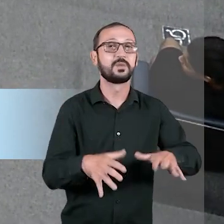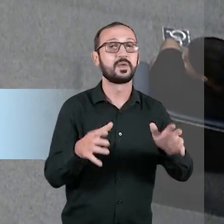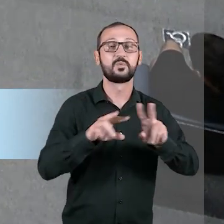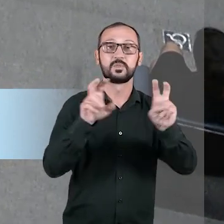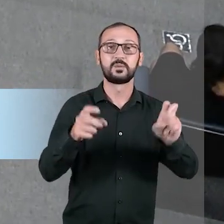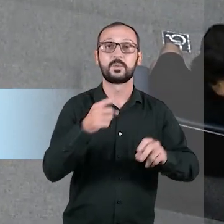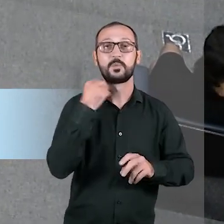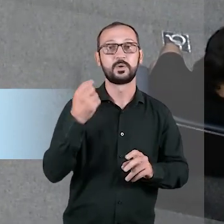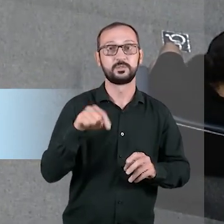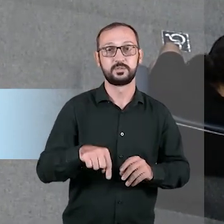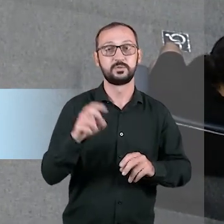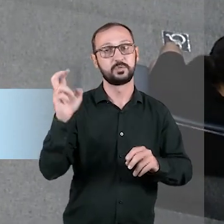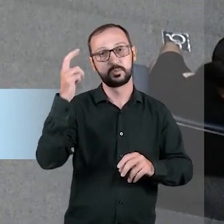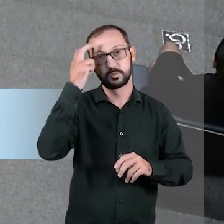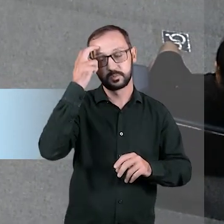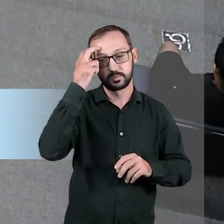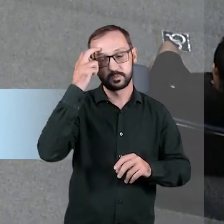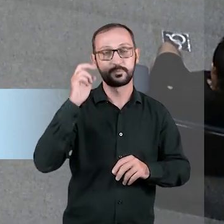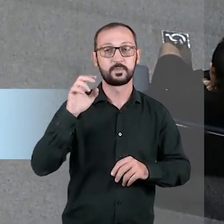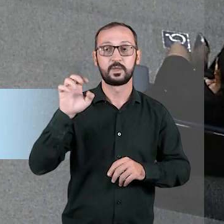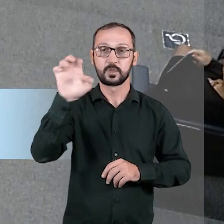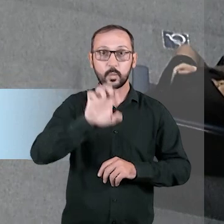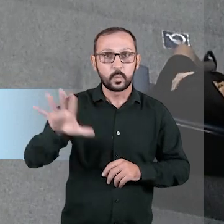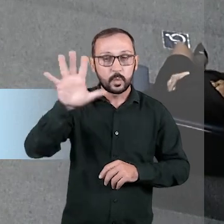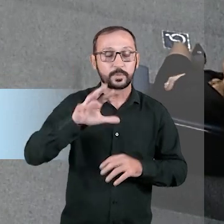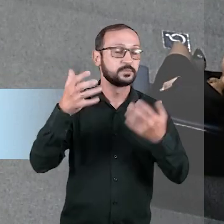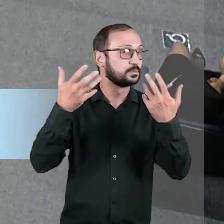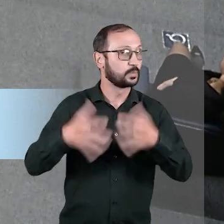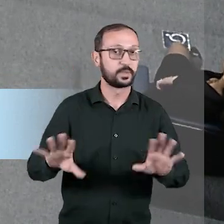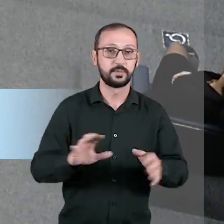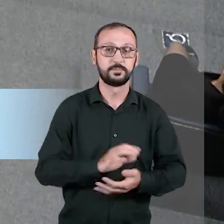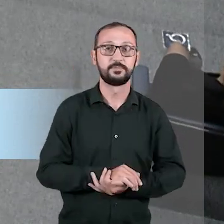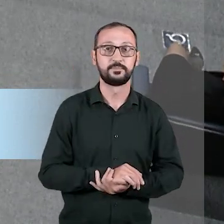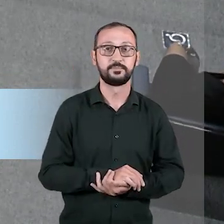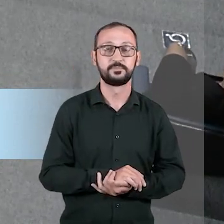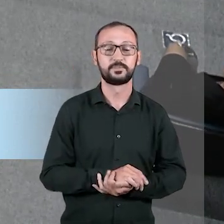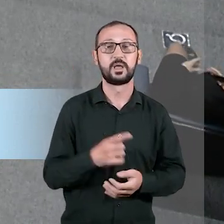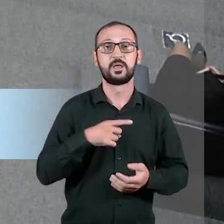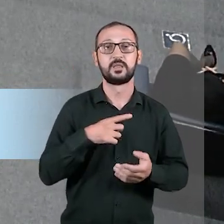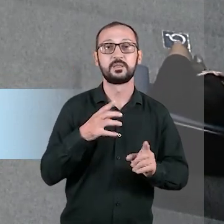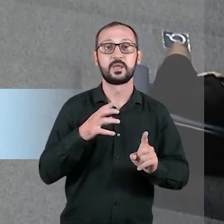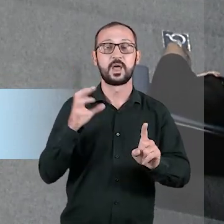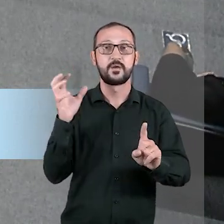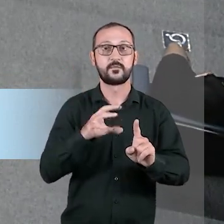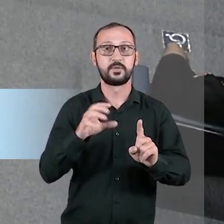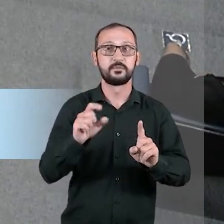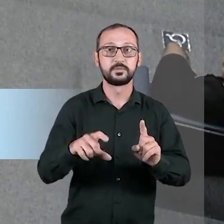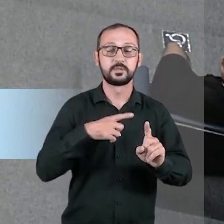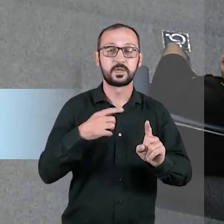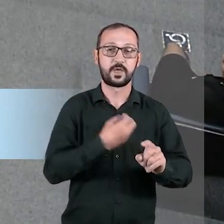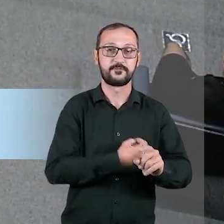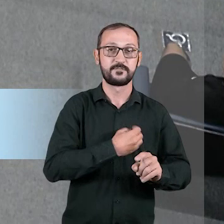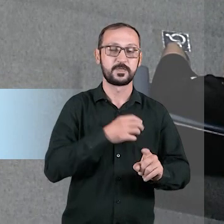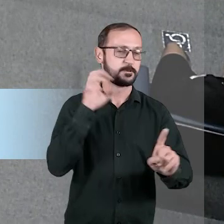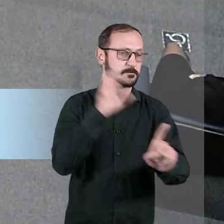ideia de morte. A nossa cultura aqui na Europa abandonou a cultura de morte. Sim. Até valoriza arriscar a